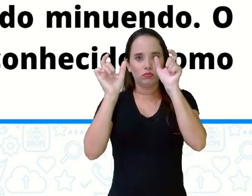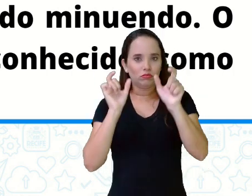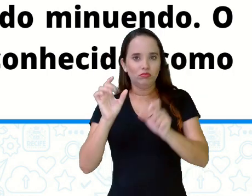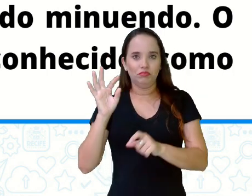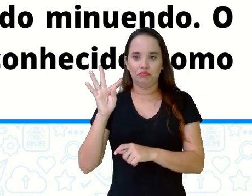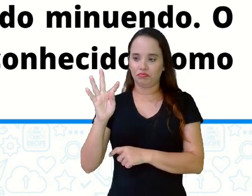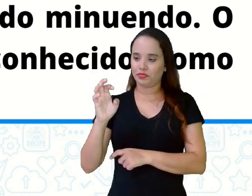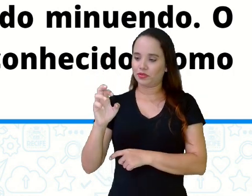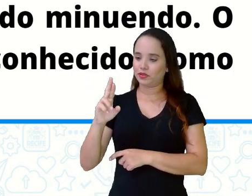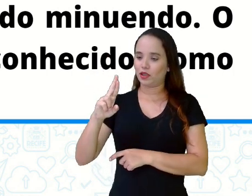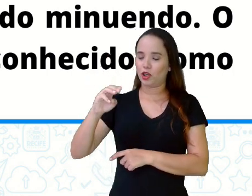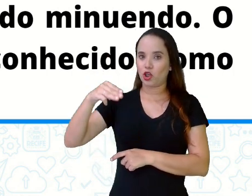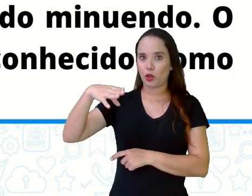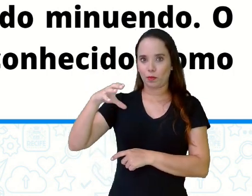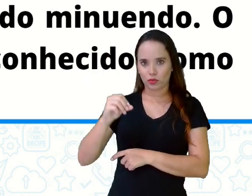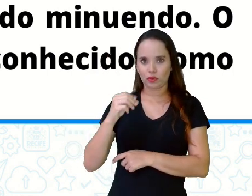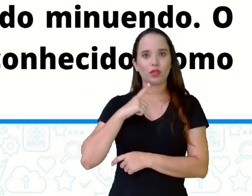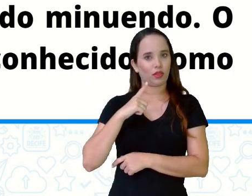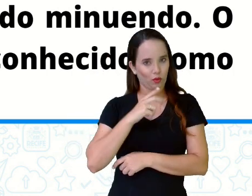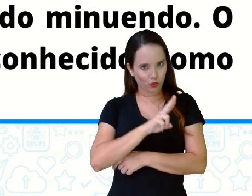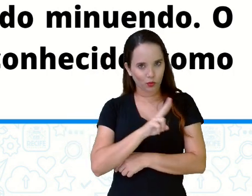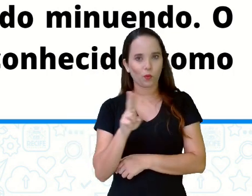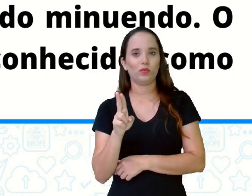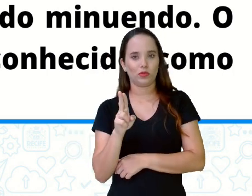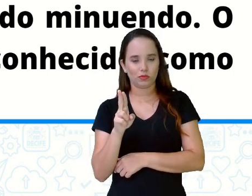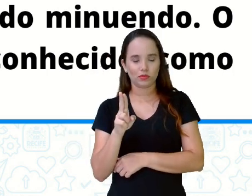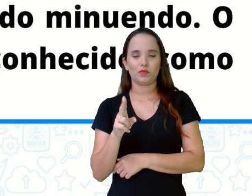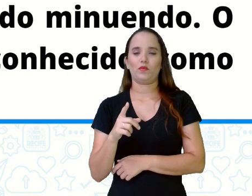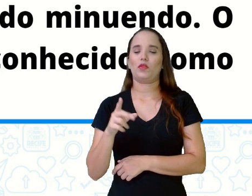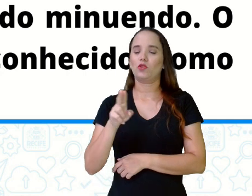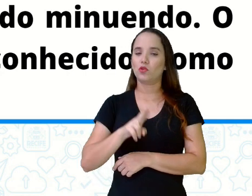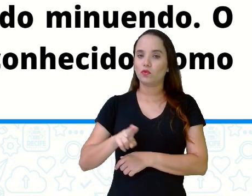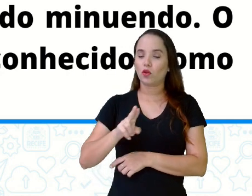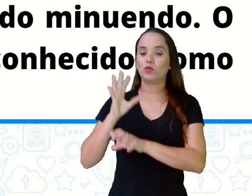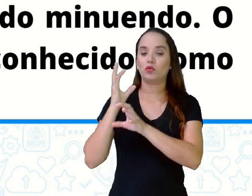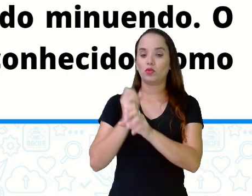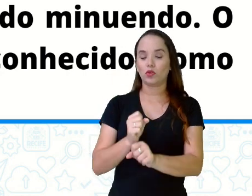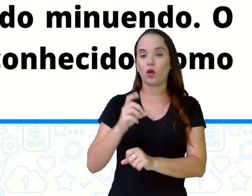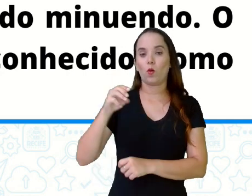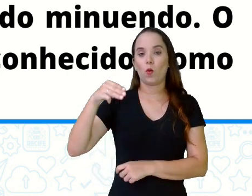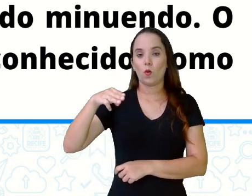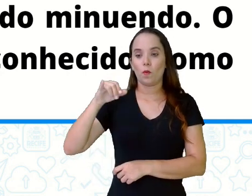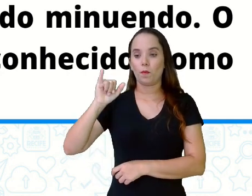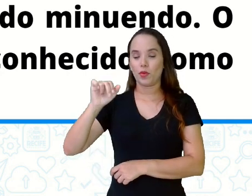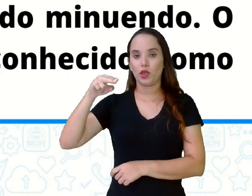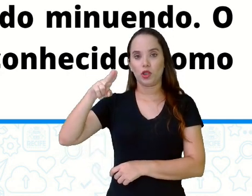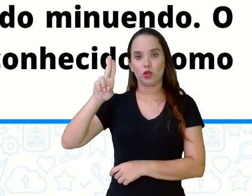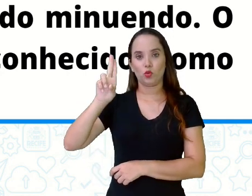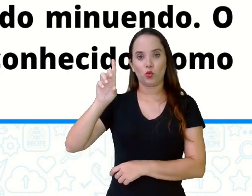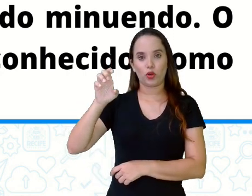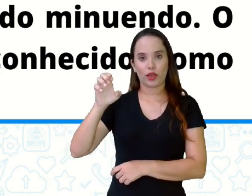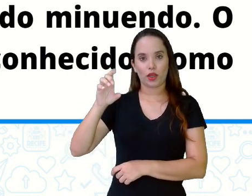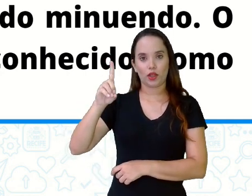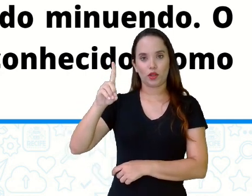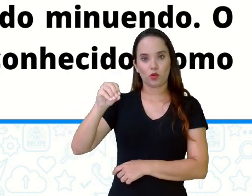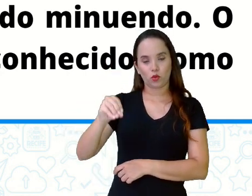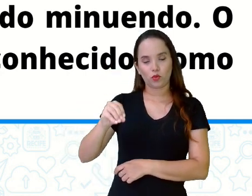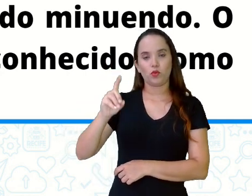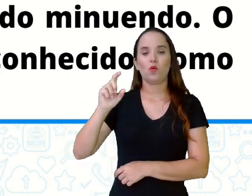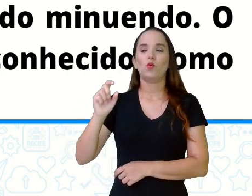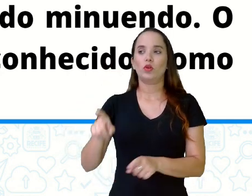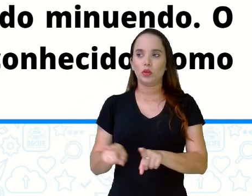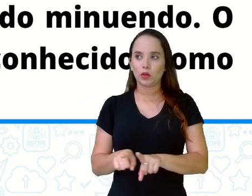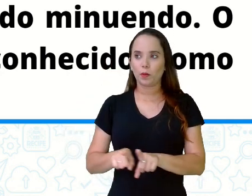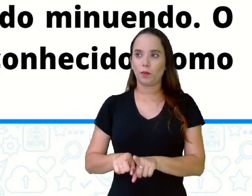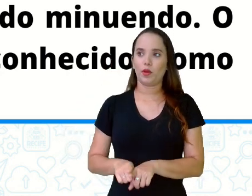nome. Calculamos a subtração entre o minuendo, que é a quantidade já existente, e o subtraendo, que é